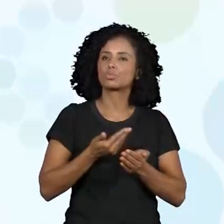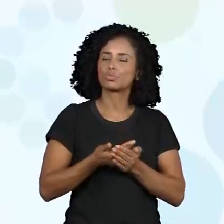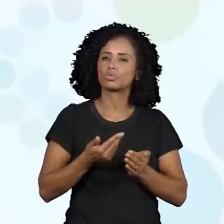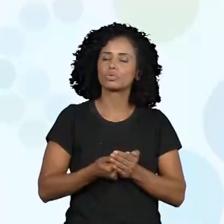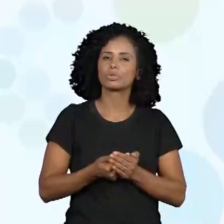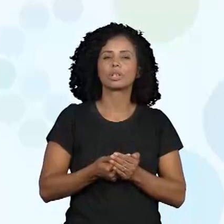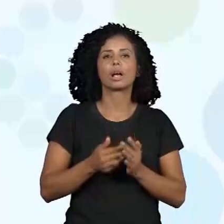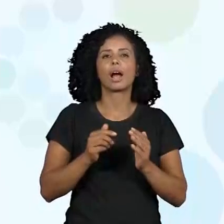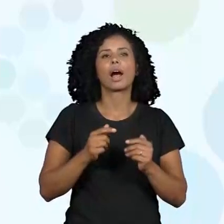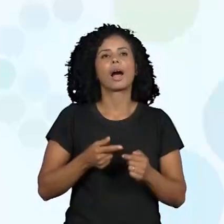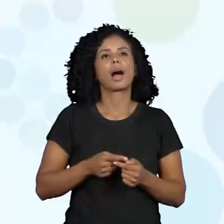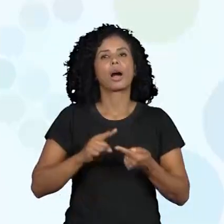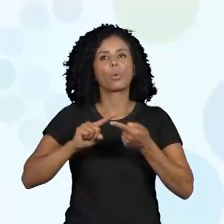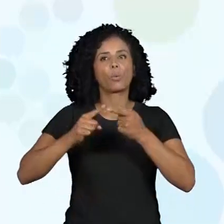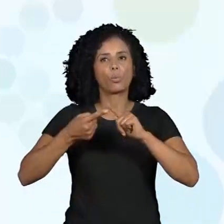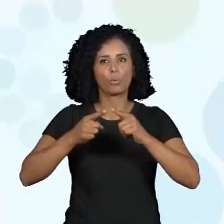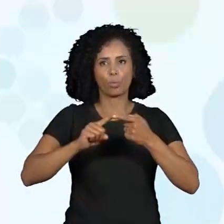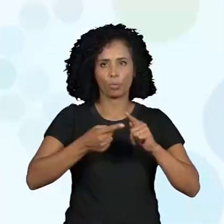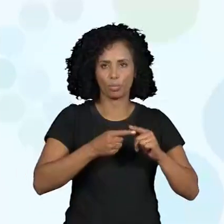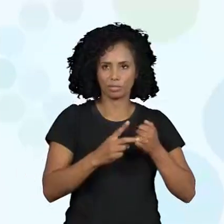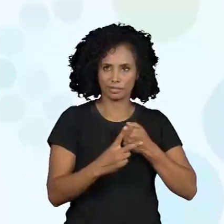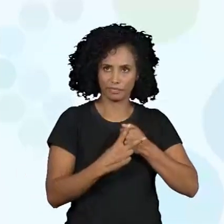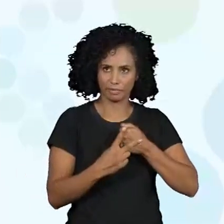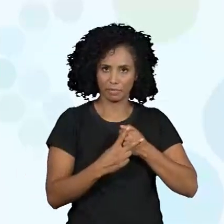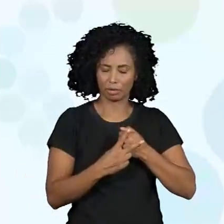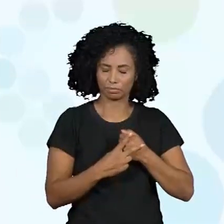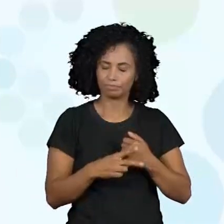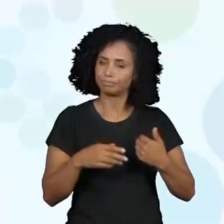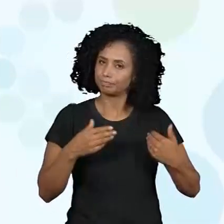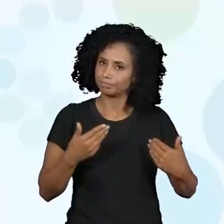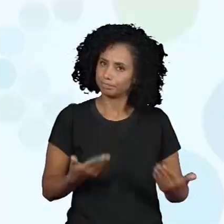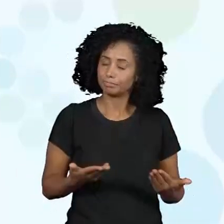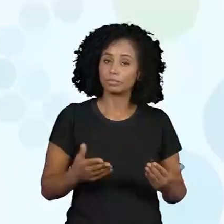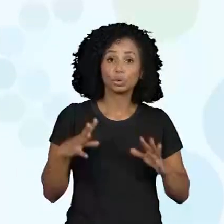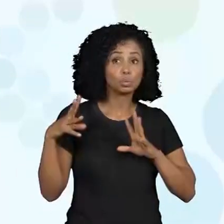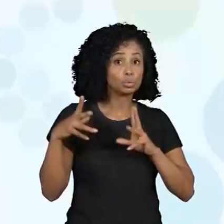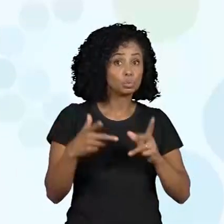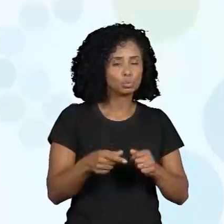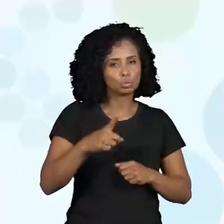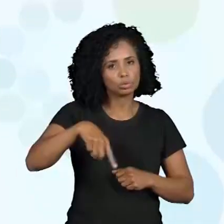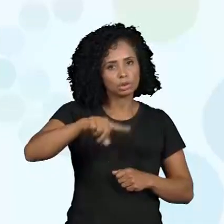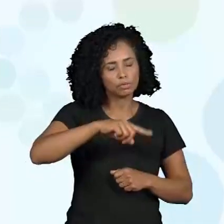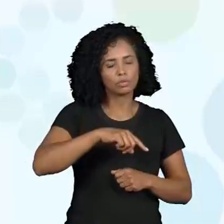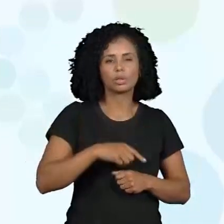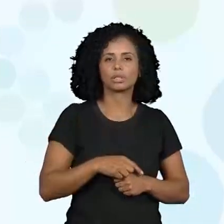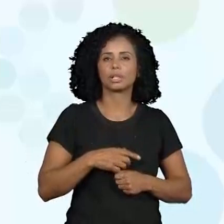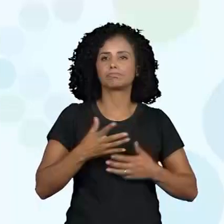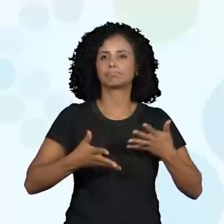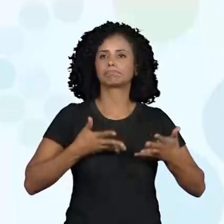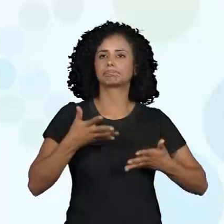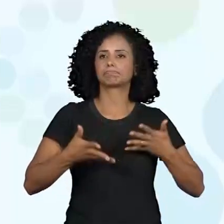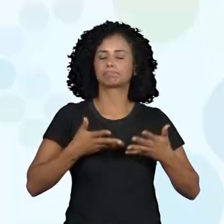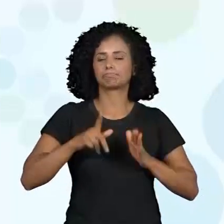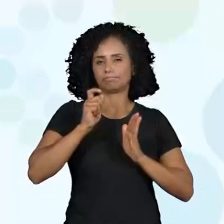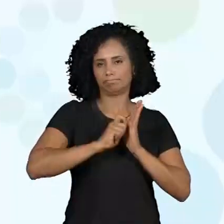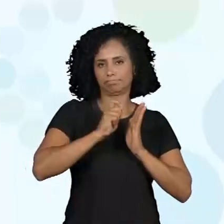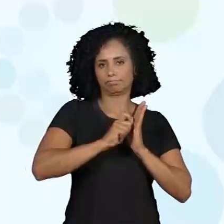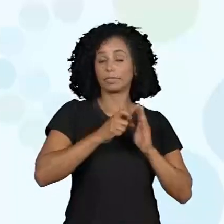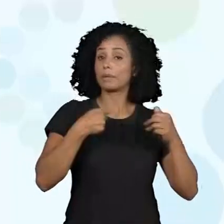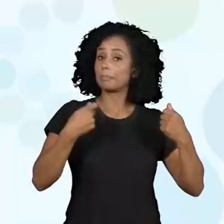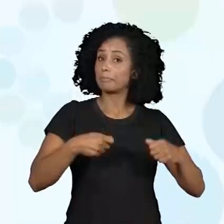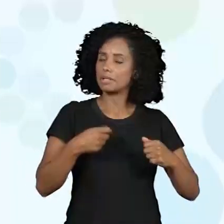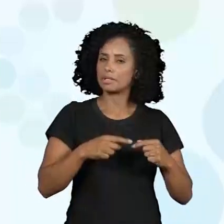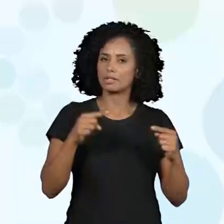concordância verbal afinal tudo o que falamos e escrevemos precisa